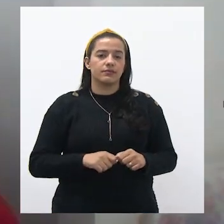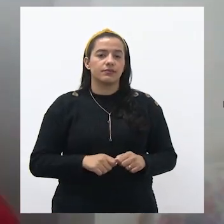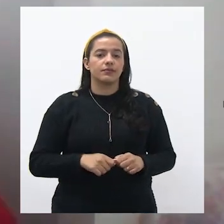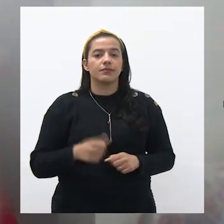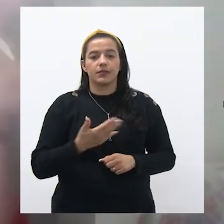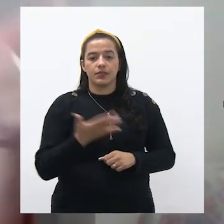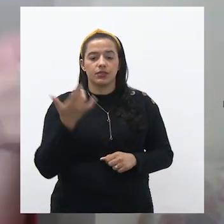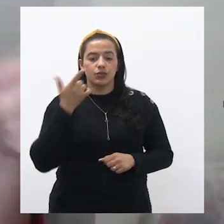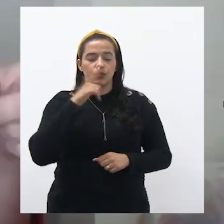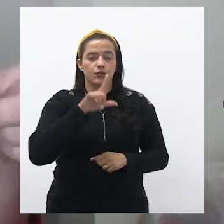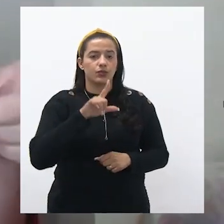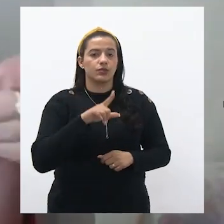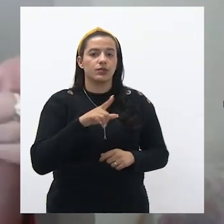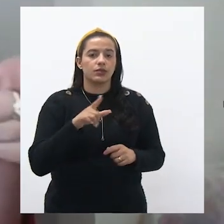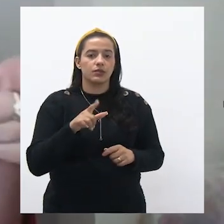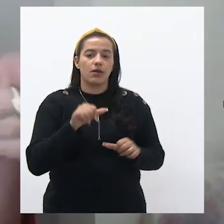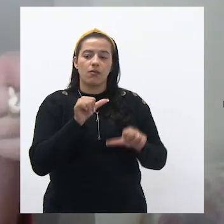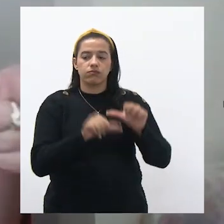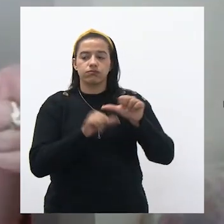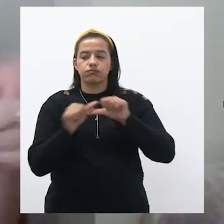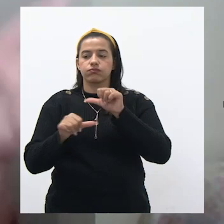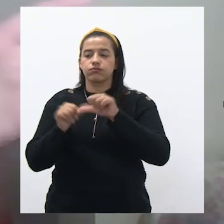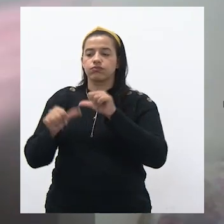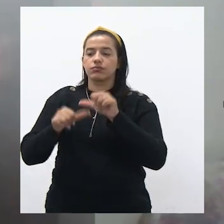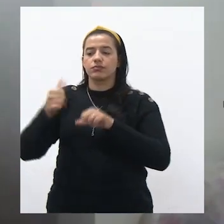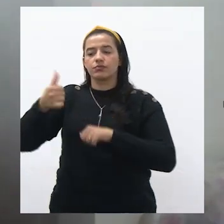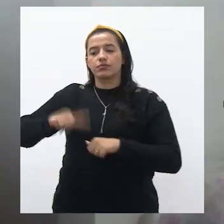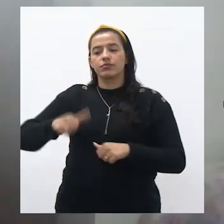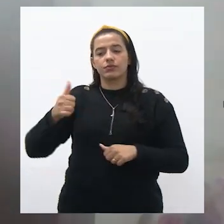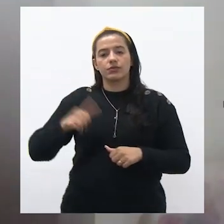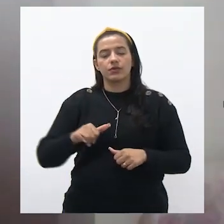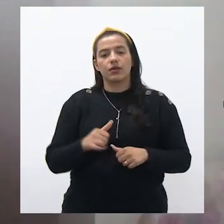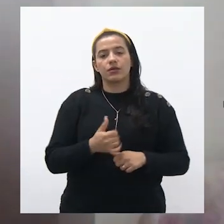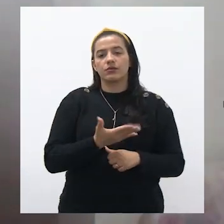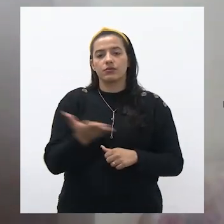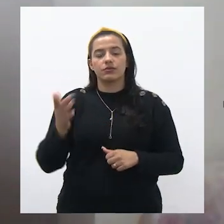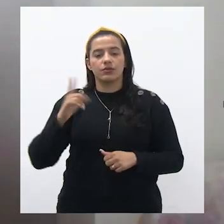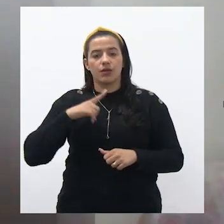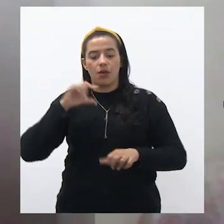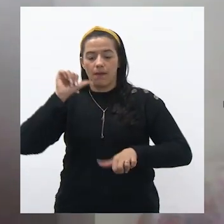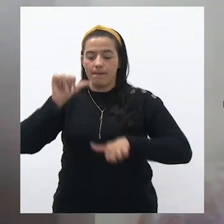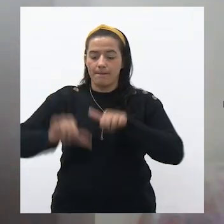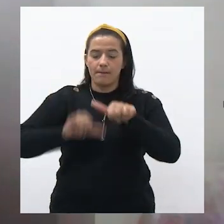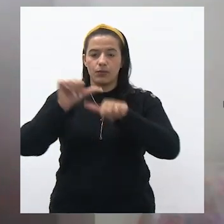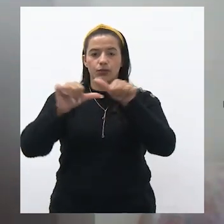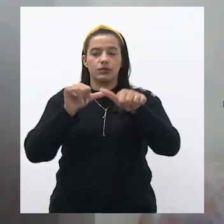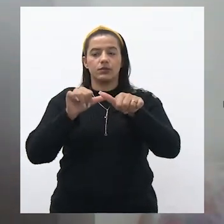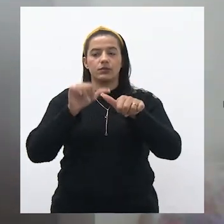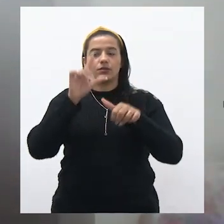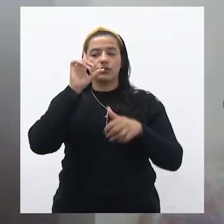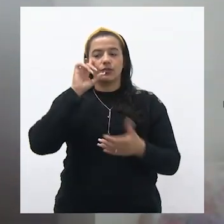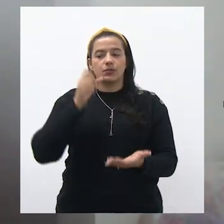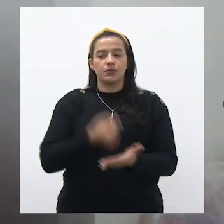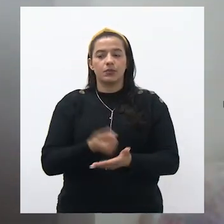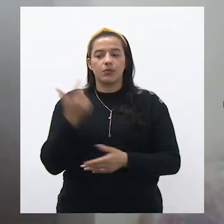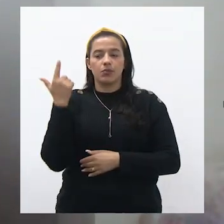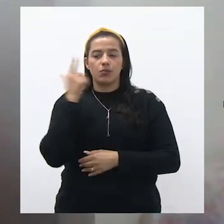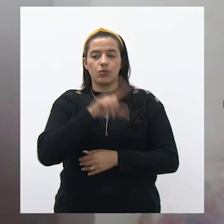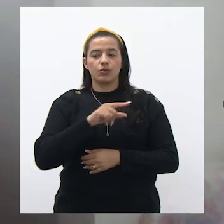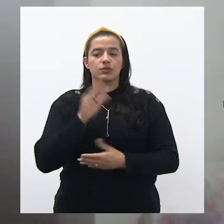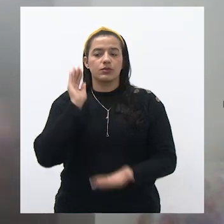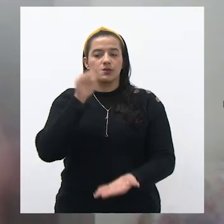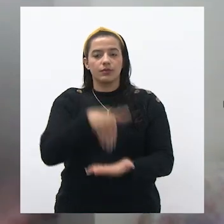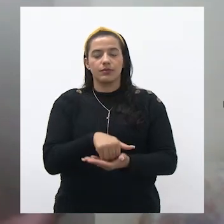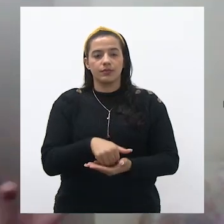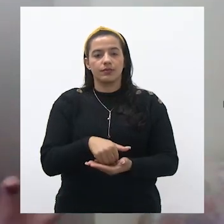que ele possa fazer esse movimento de autorregulação, de mudanças de rota para atingir o seu objetivo final,